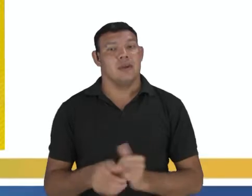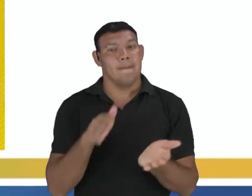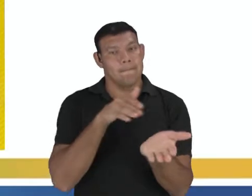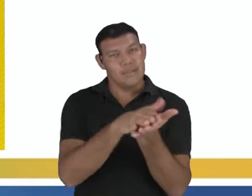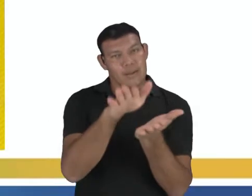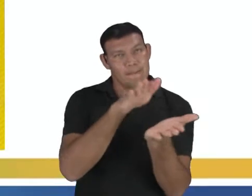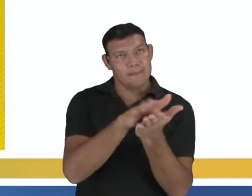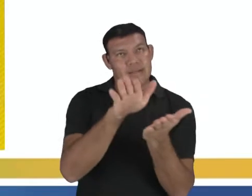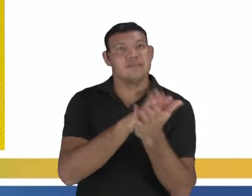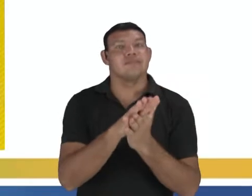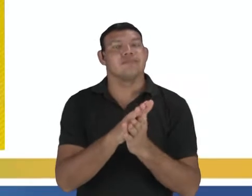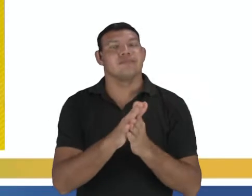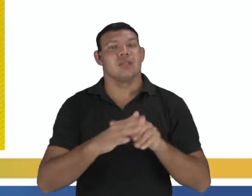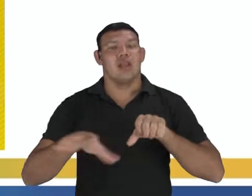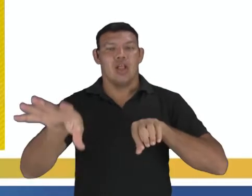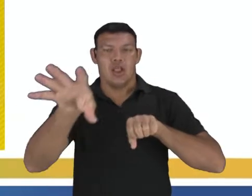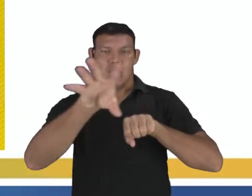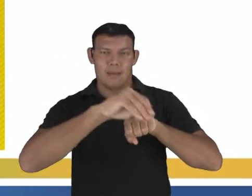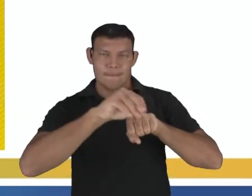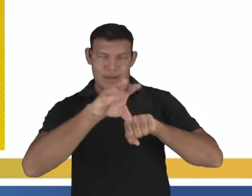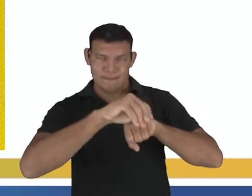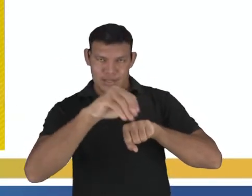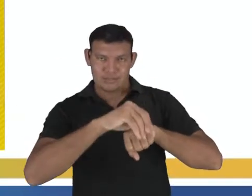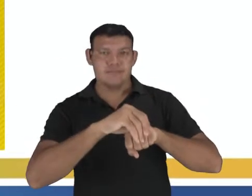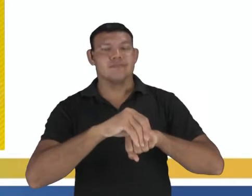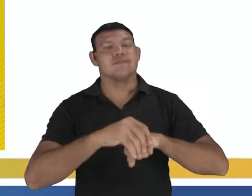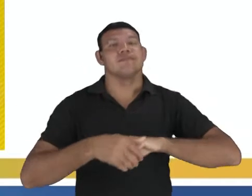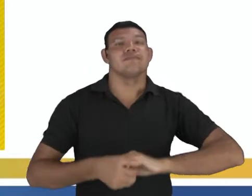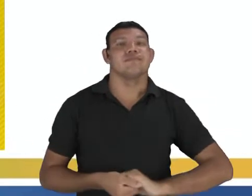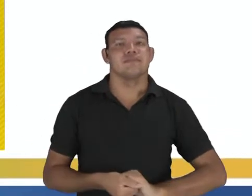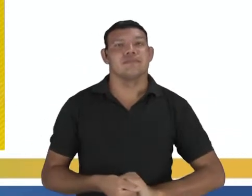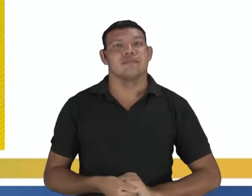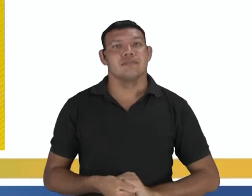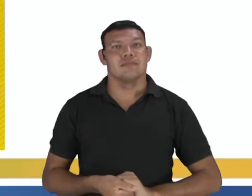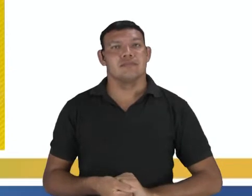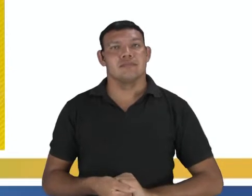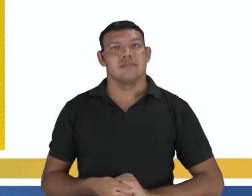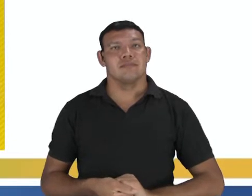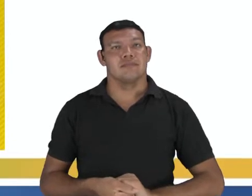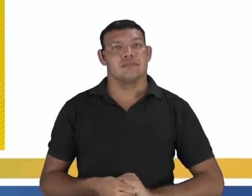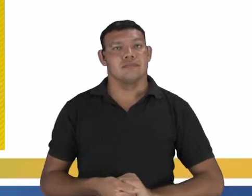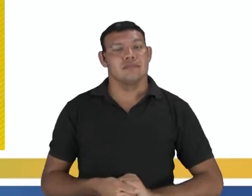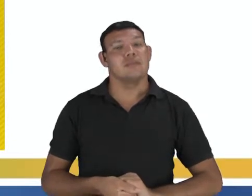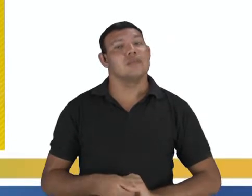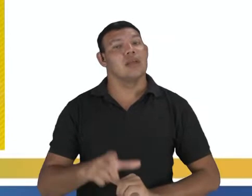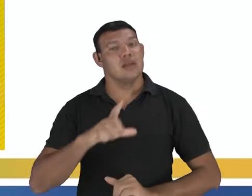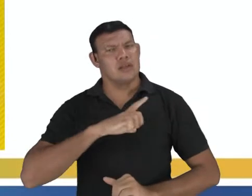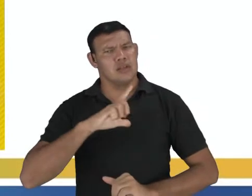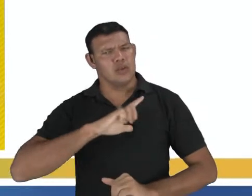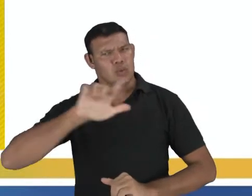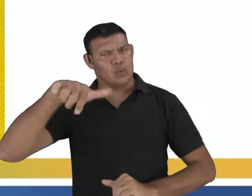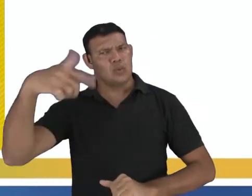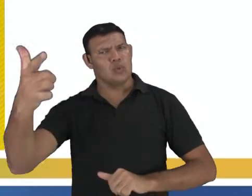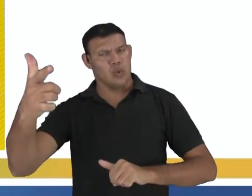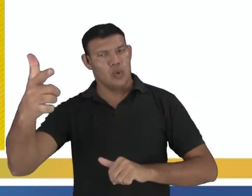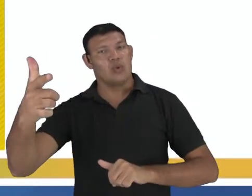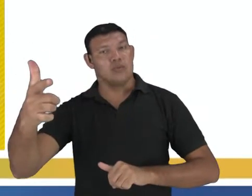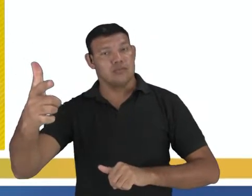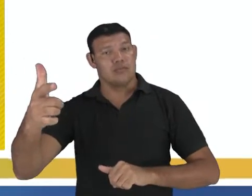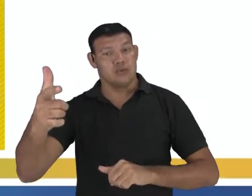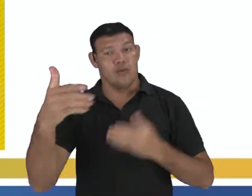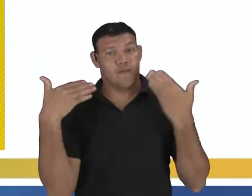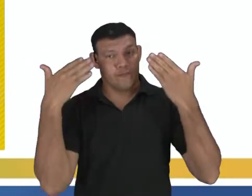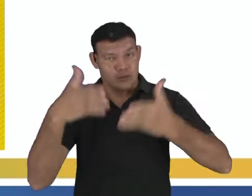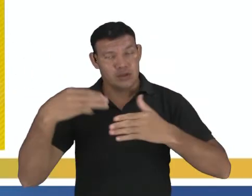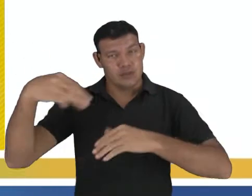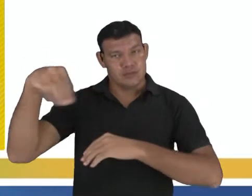livro Aprendendo a Aprender, para crianças e adolescentes, sendo que ela já tinha um outro Aprendendo a Aprender voltado para a área de